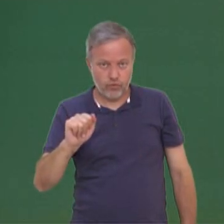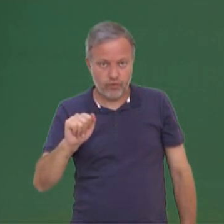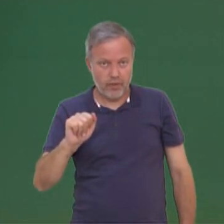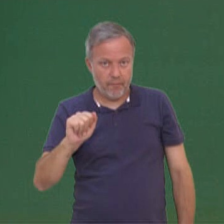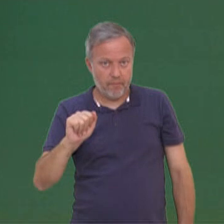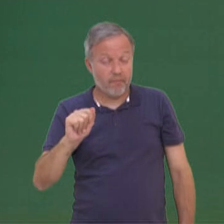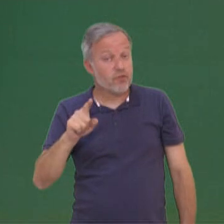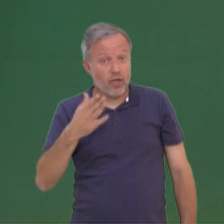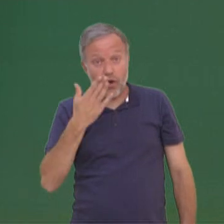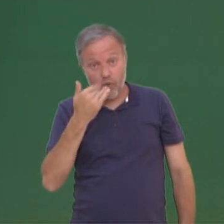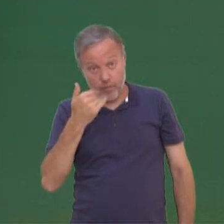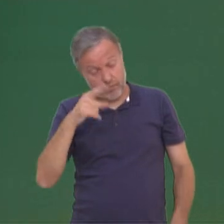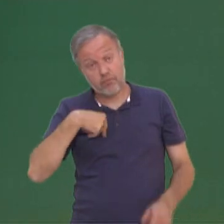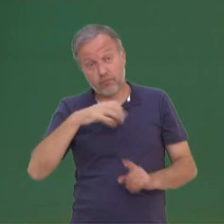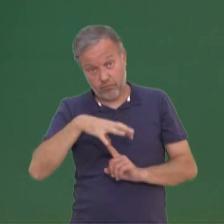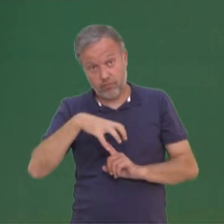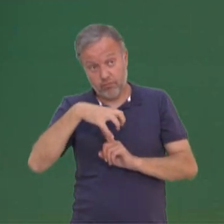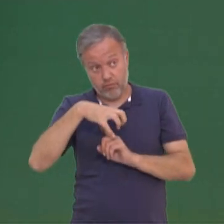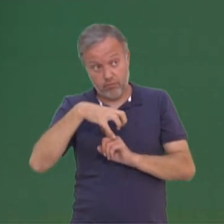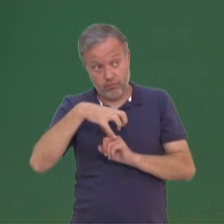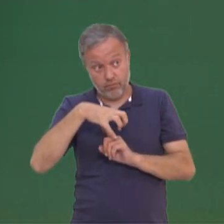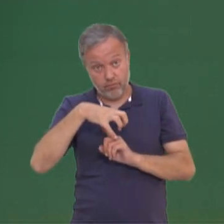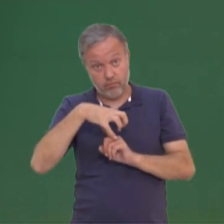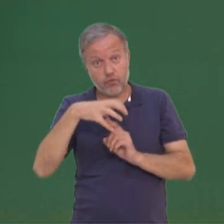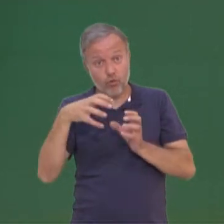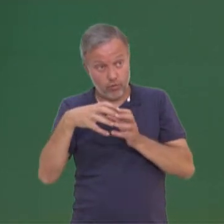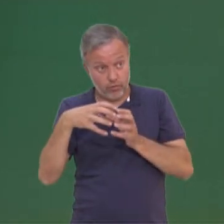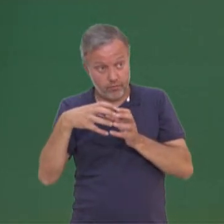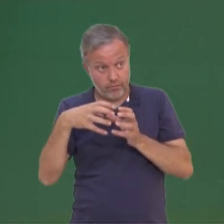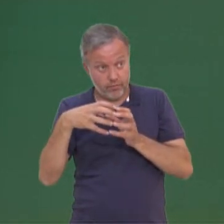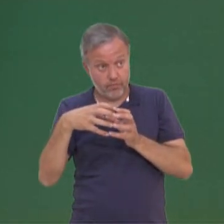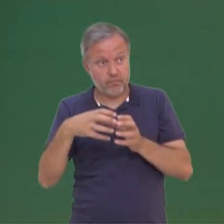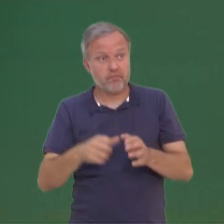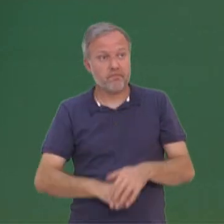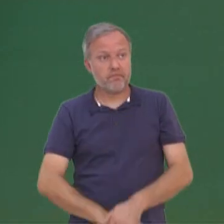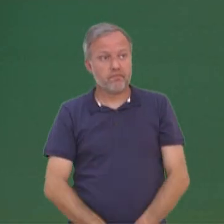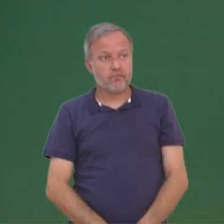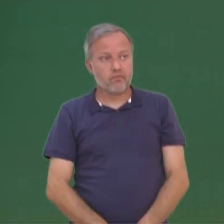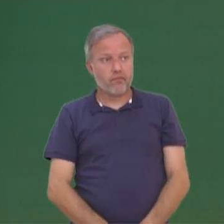Basidiomiceto produz os cogumelos, os basidiocarpos. É a melhor coisa para se lembrar deles.